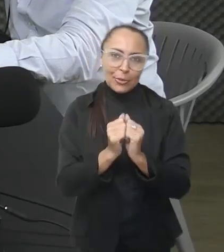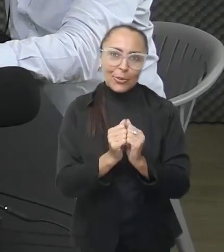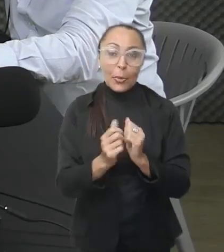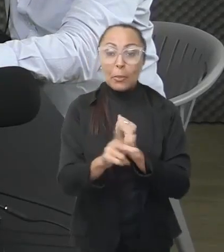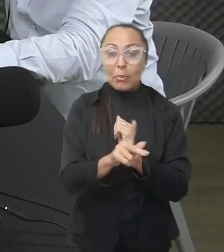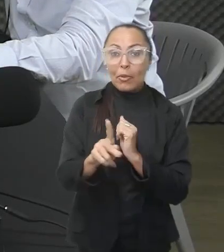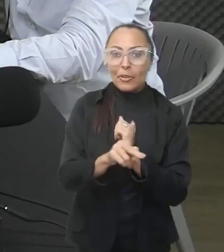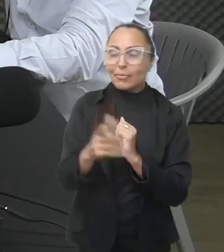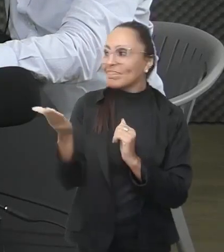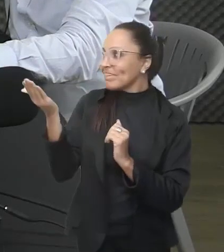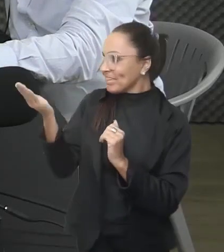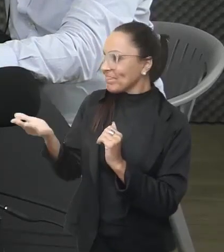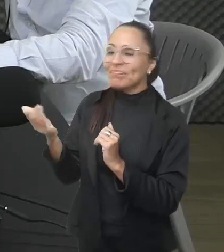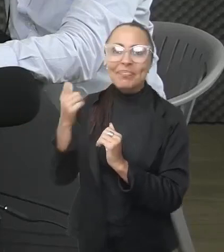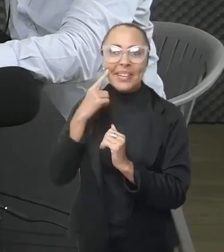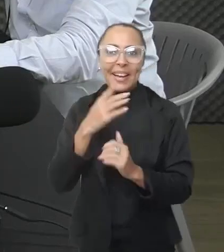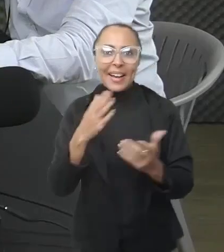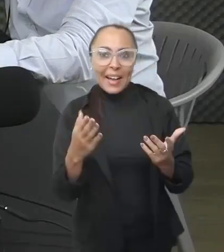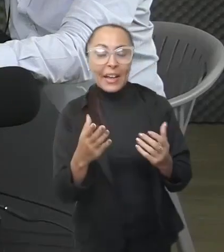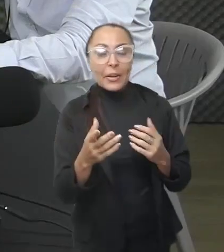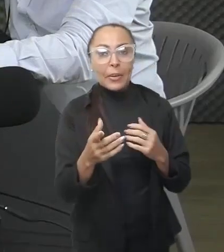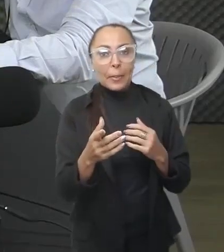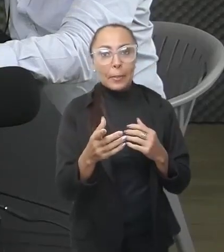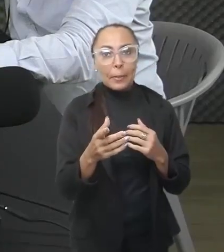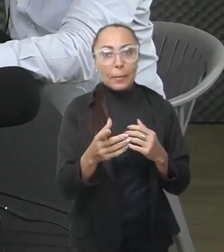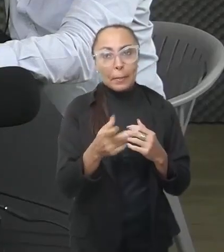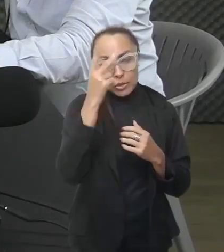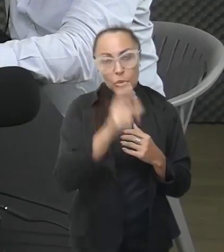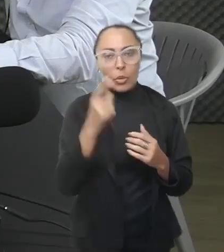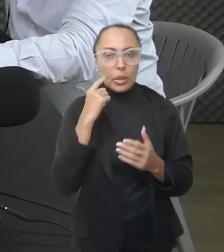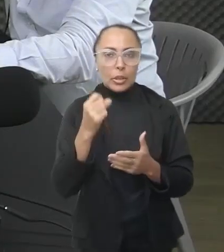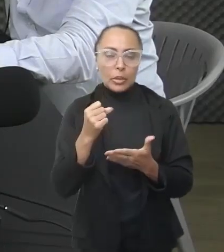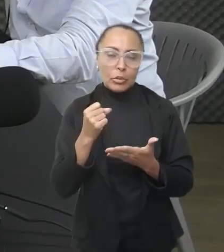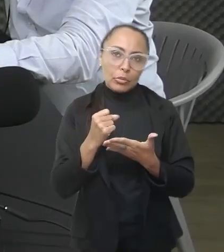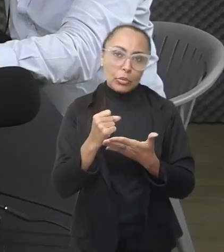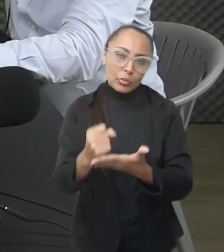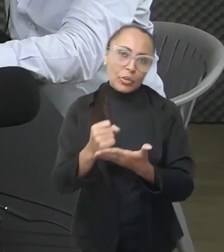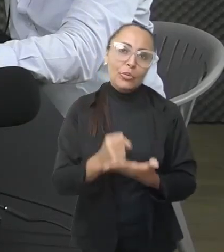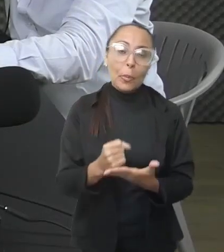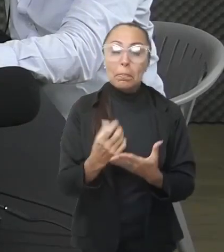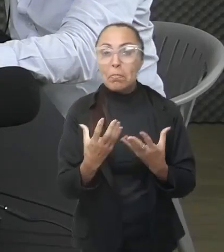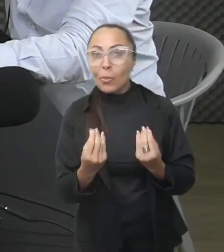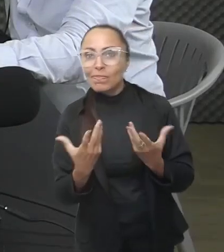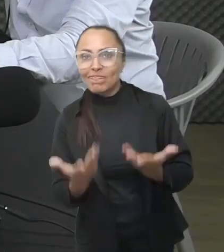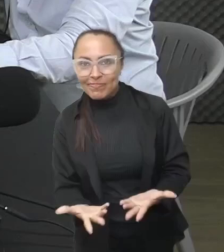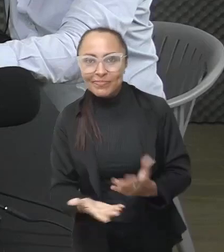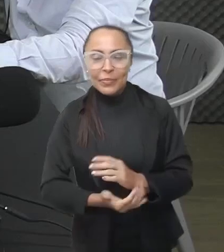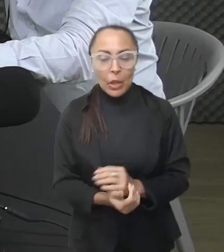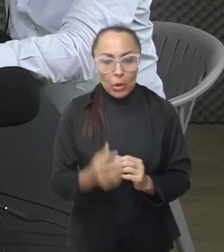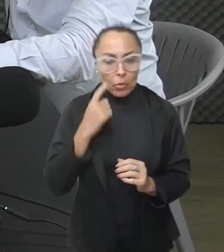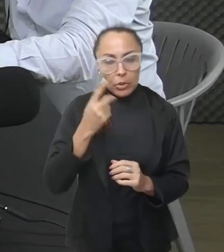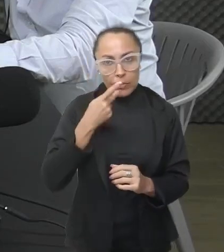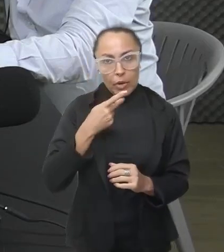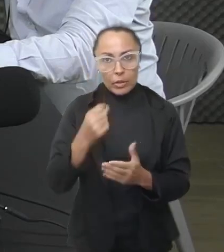professor Humberto, que é uma pessoa que nos ajudou muito. Tá? Quando eu digo assim, ajudou muito, é